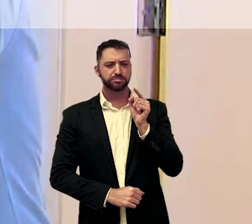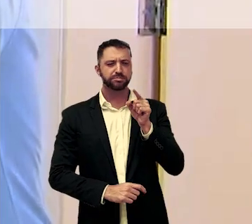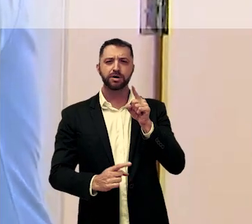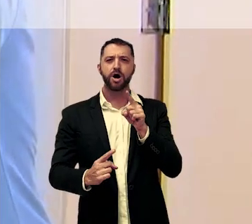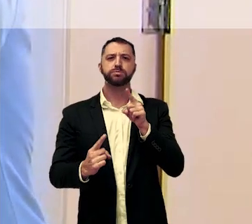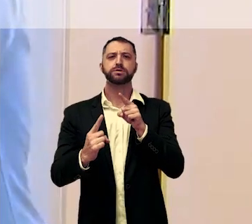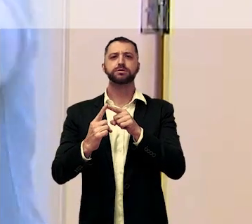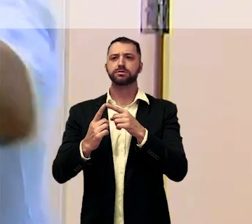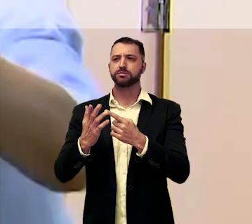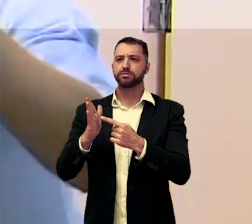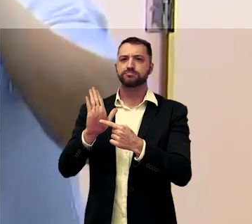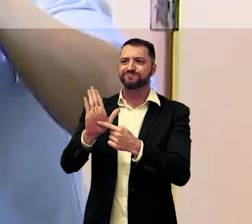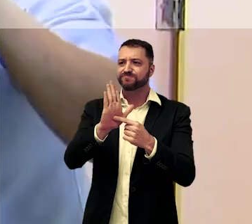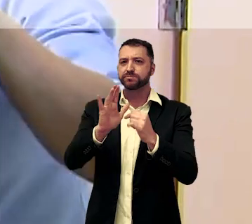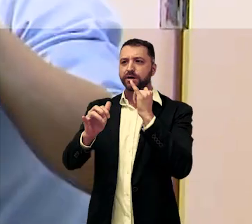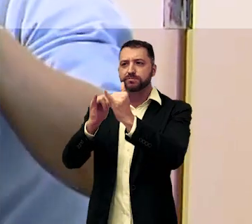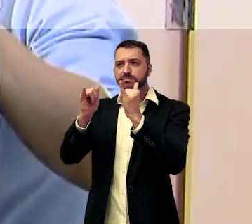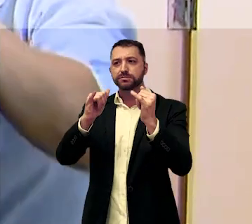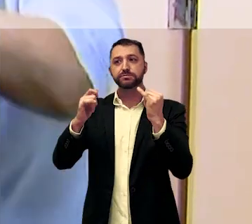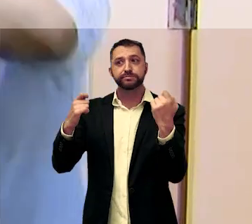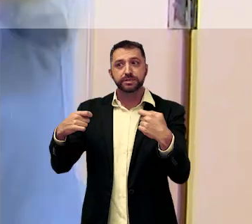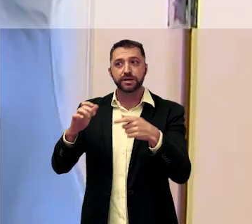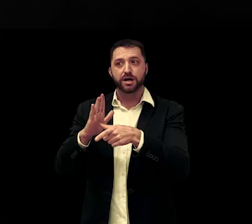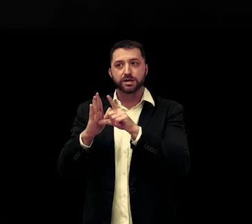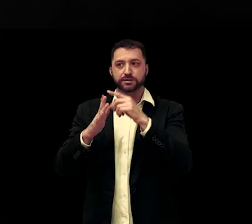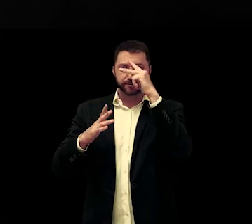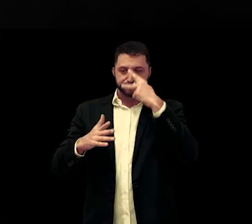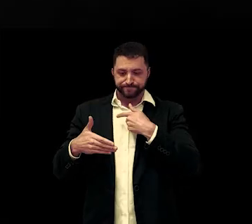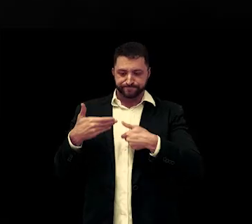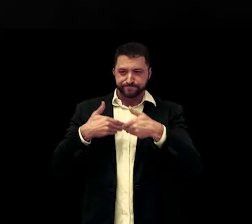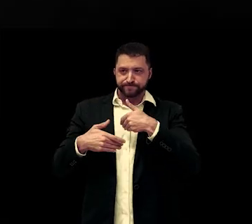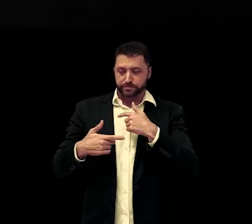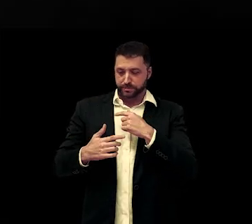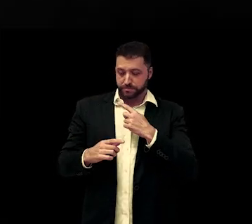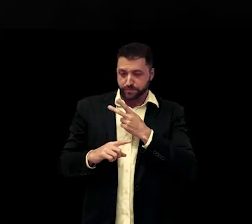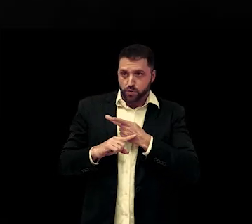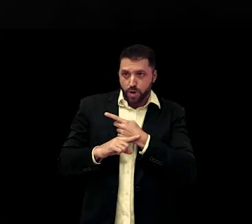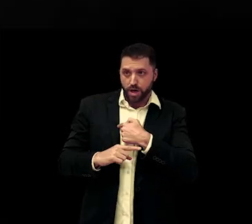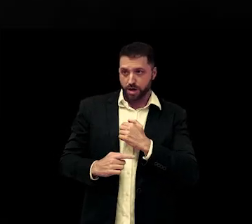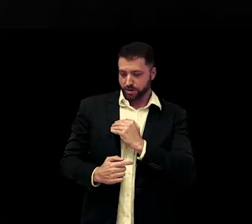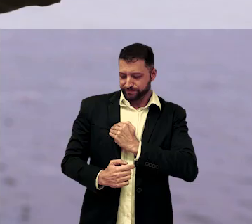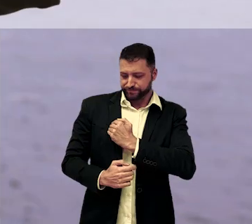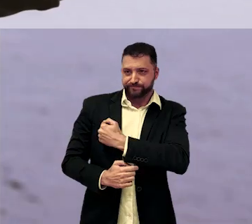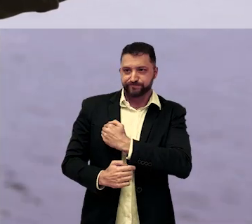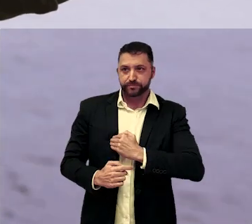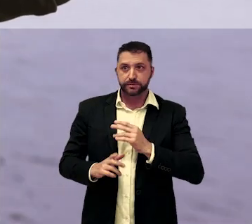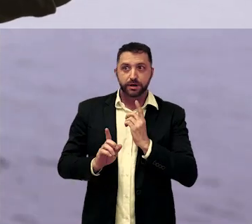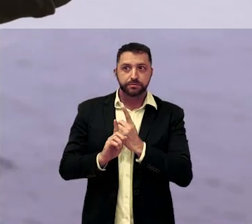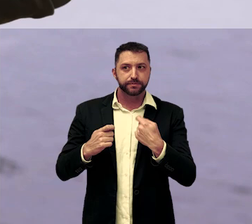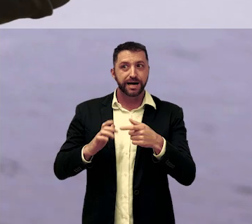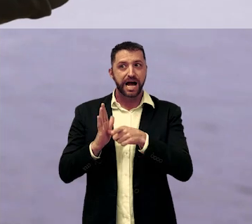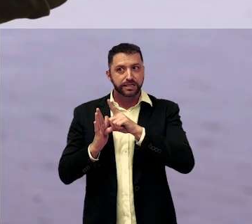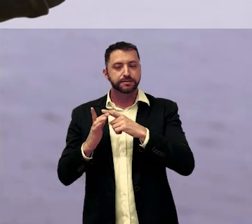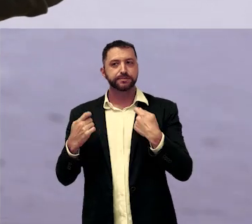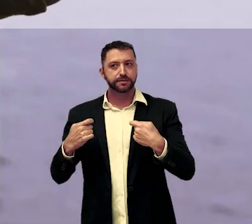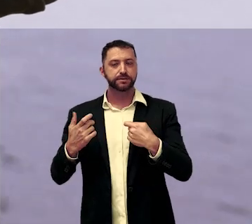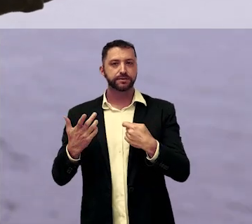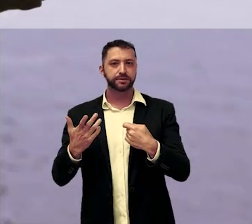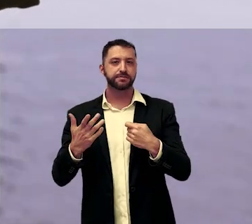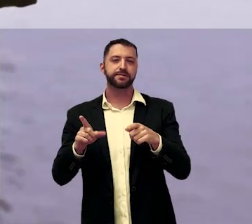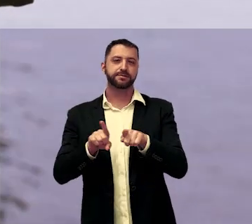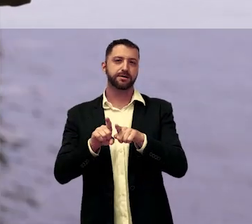nos mostra não apenas a importância da prevenção e do diagnóstico precoce, mas também a